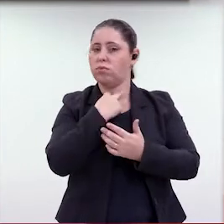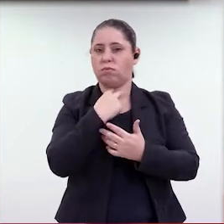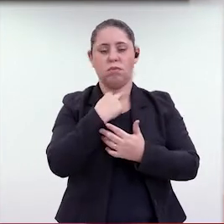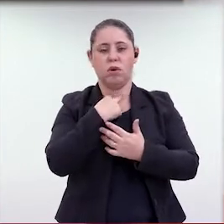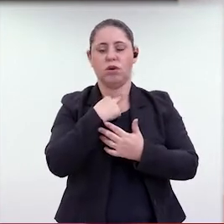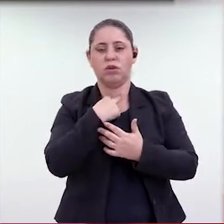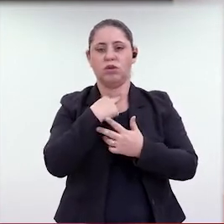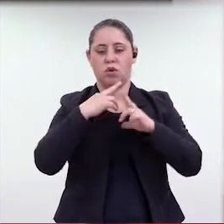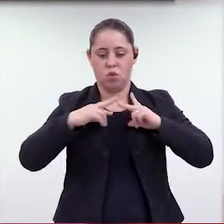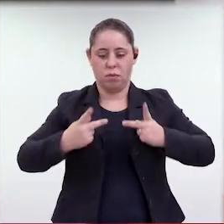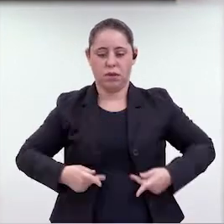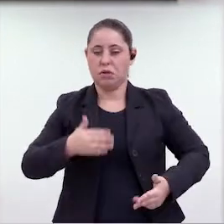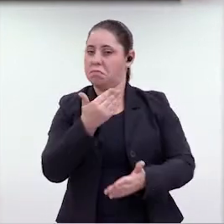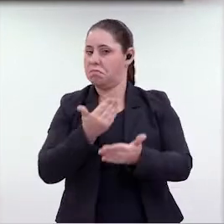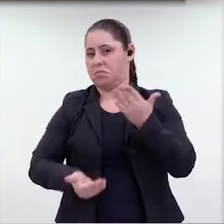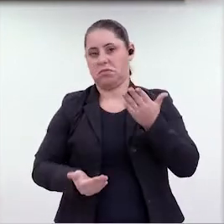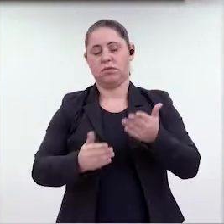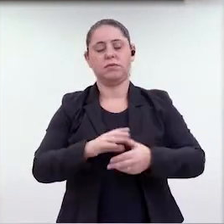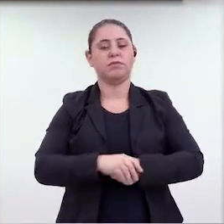nossa humanidade nesse processo.